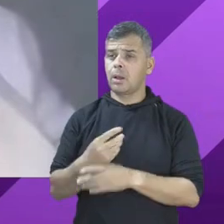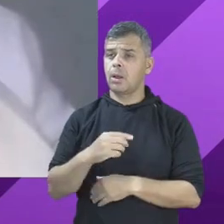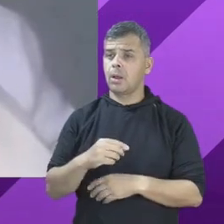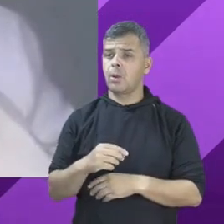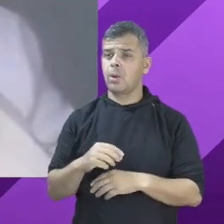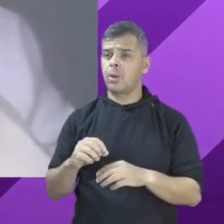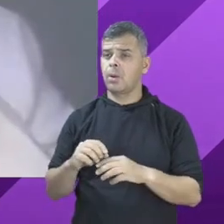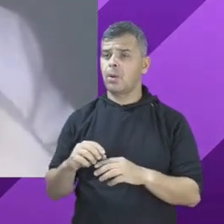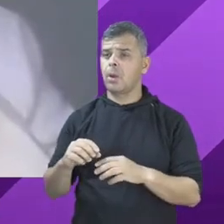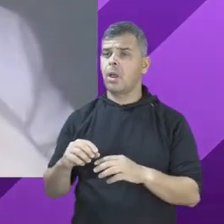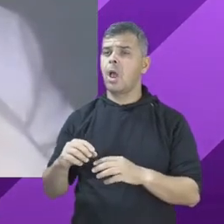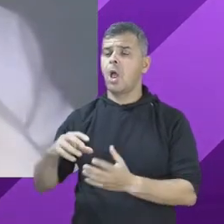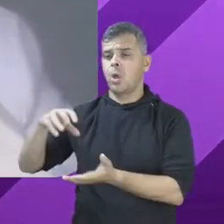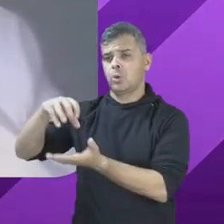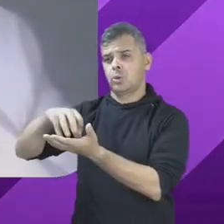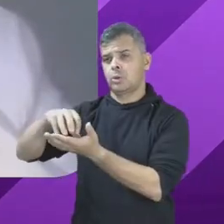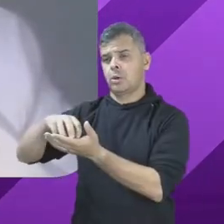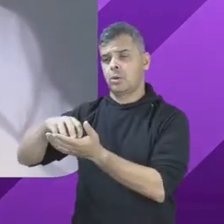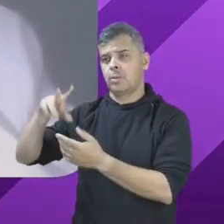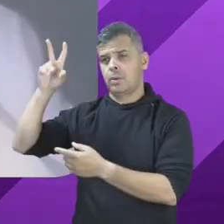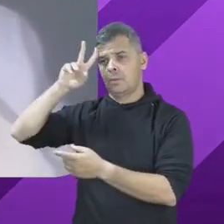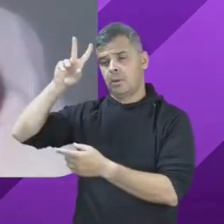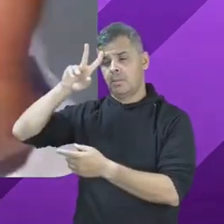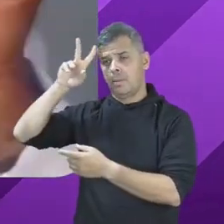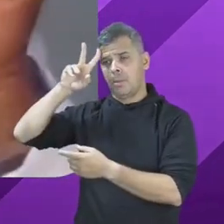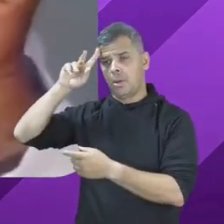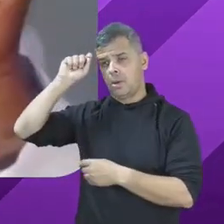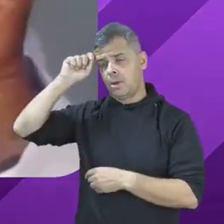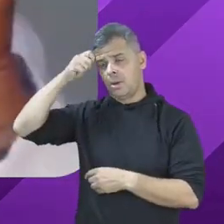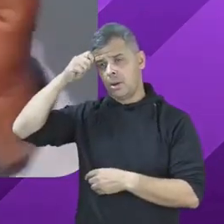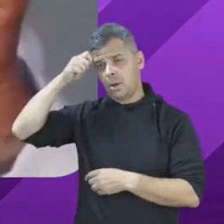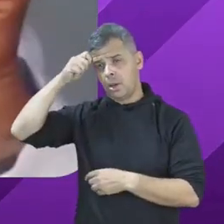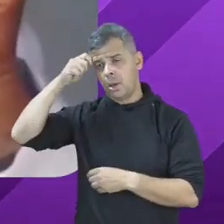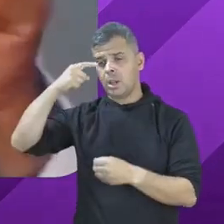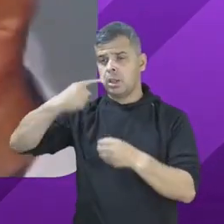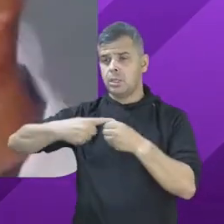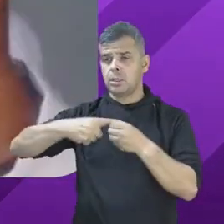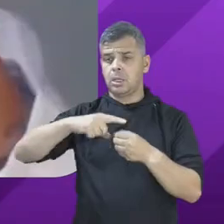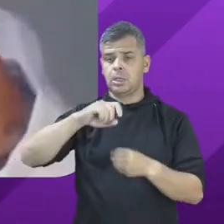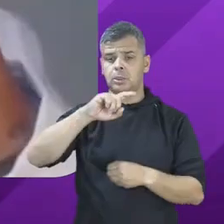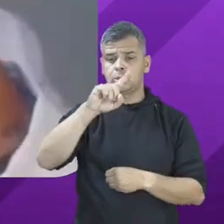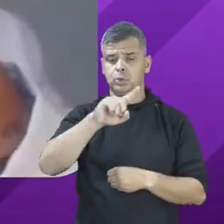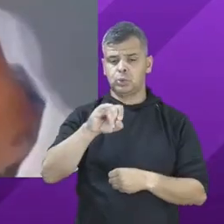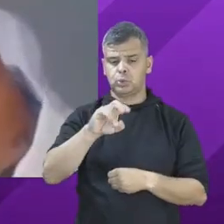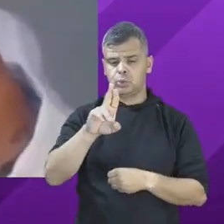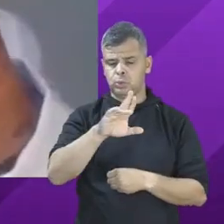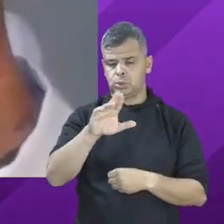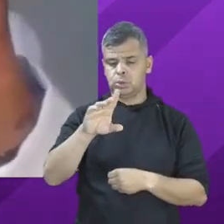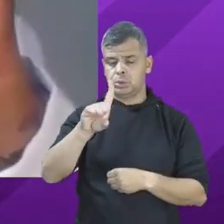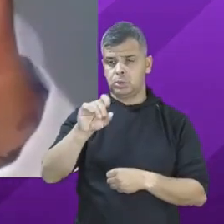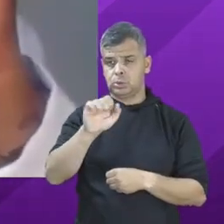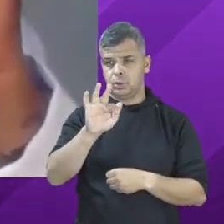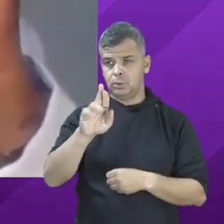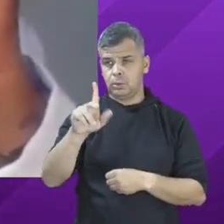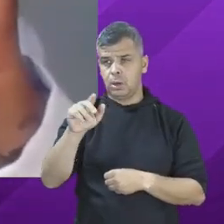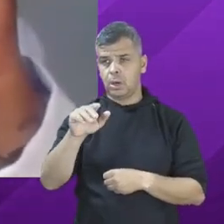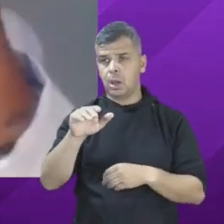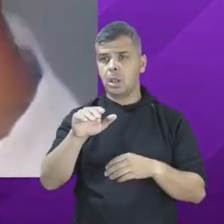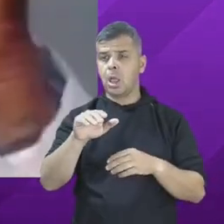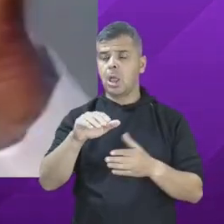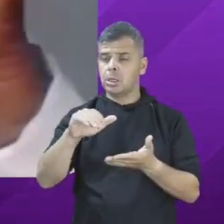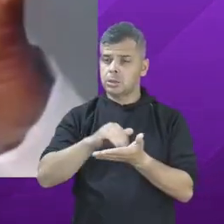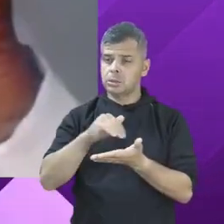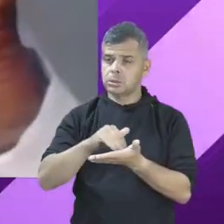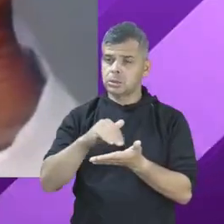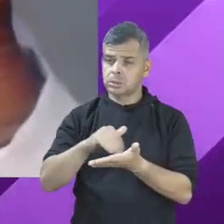aqui o Centro de Preservação da Memória Negra de Juiz de Fora, e aqui na Secretaria Especial da Igualdade Racial